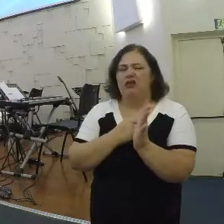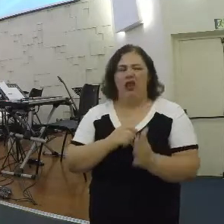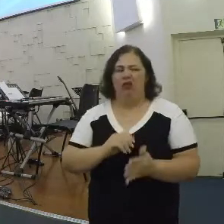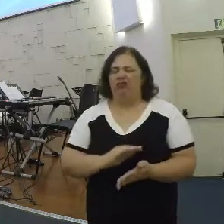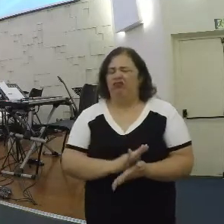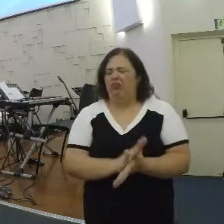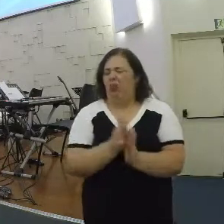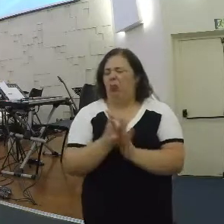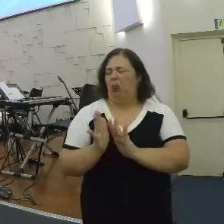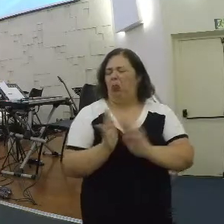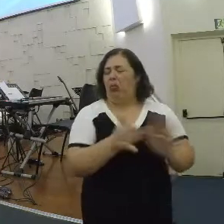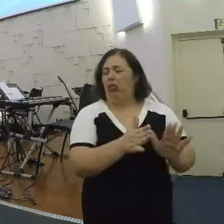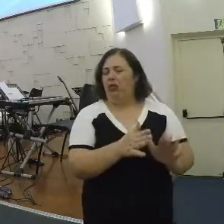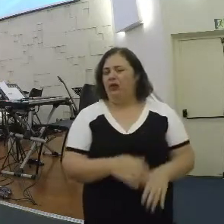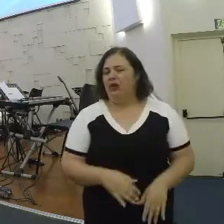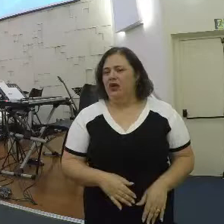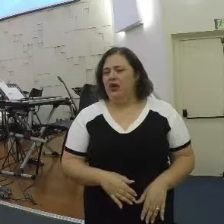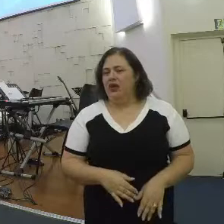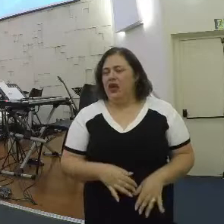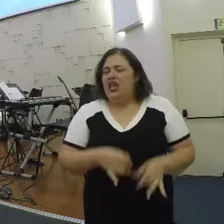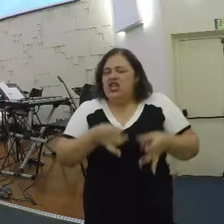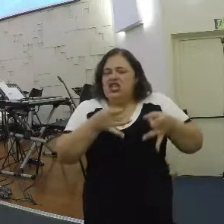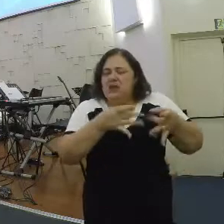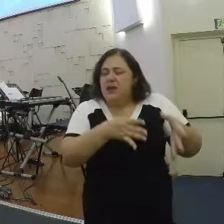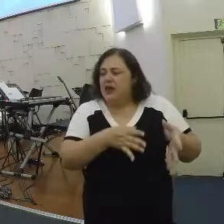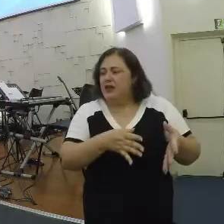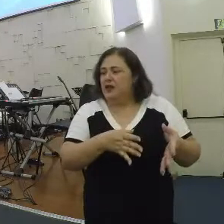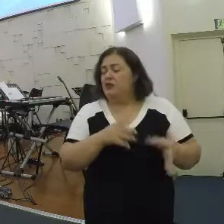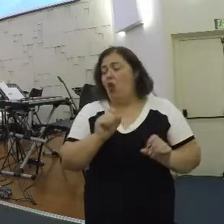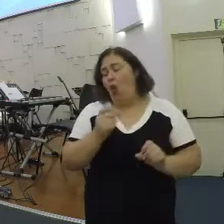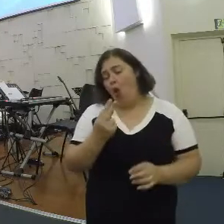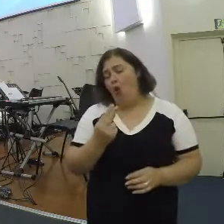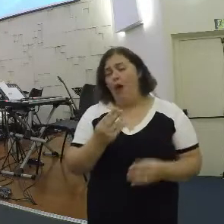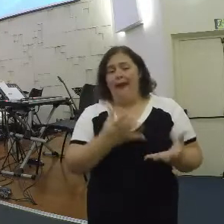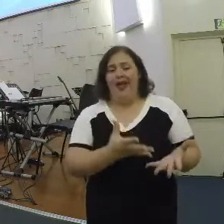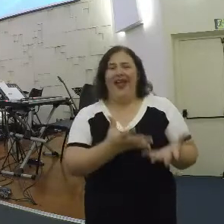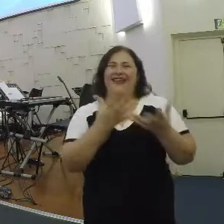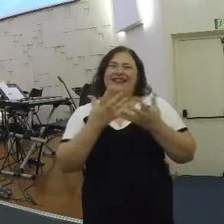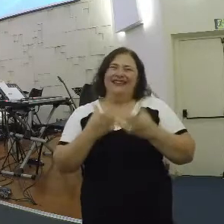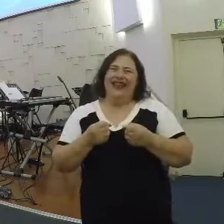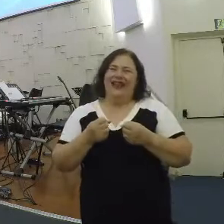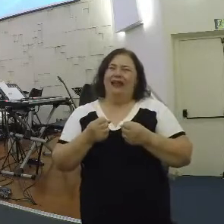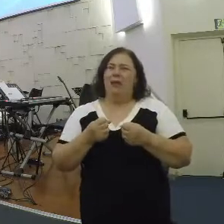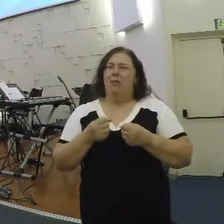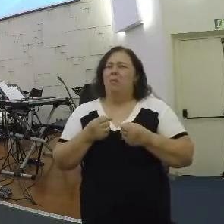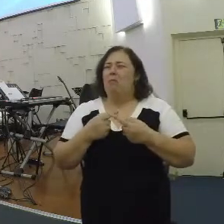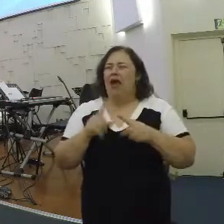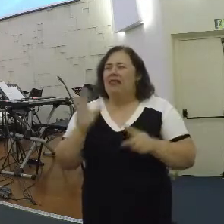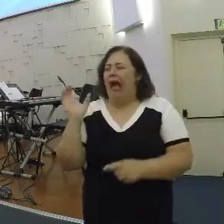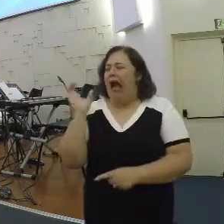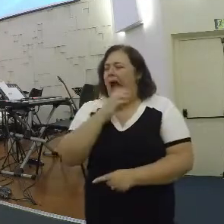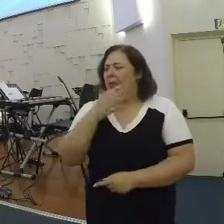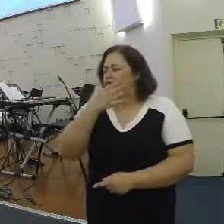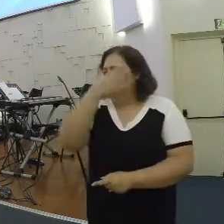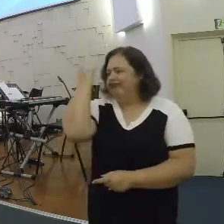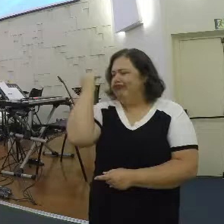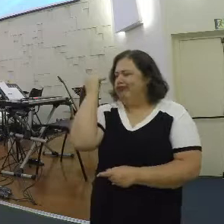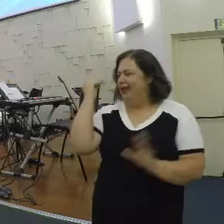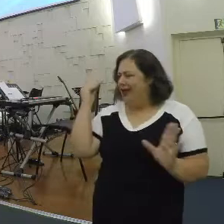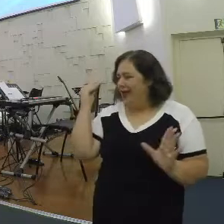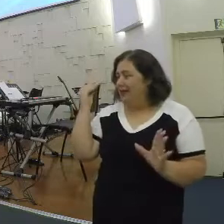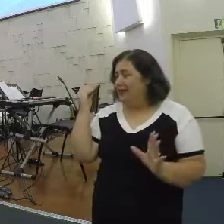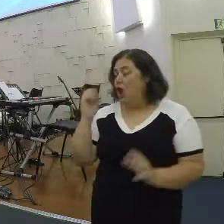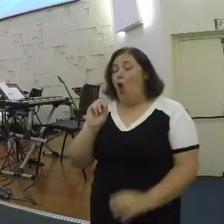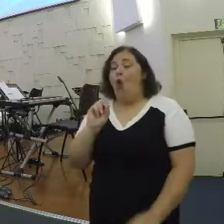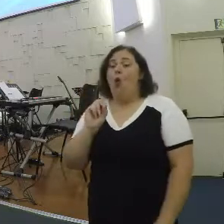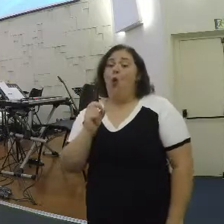portanto, é o solo que recebe a semente do Evangelho. A semente sendo espalhada é comparada ao trabalho em prol do avanço do